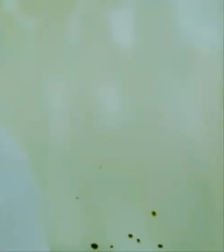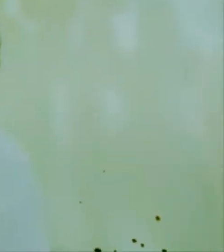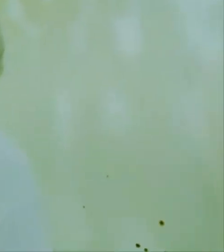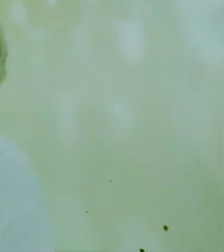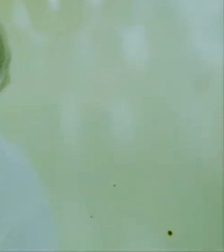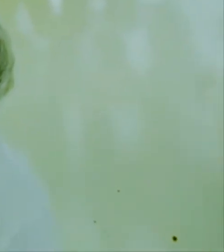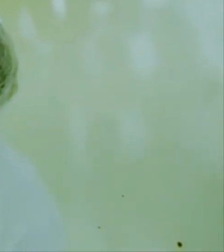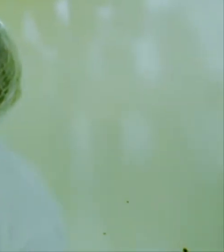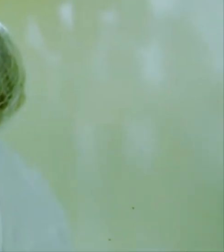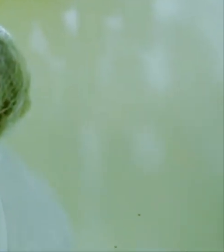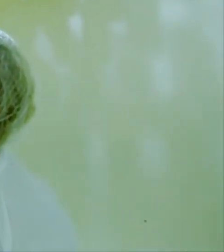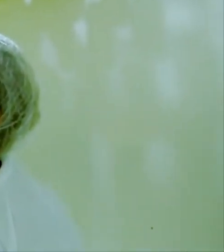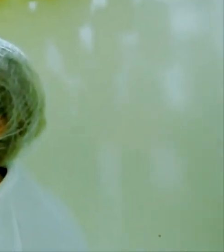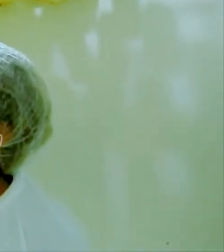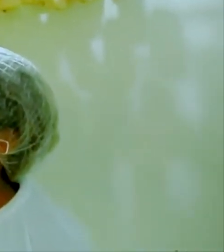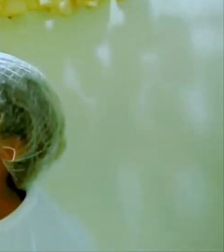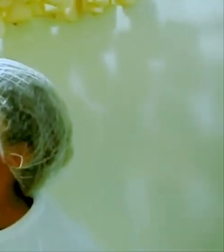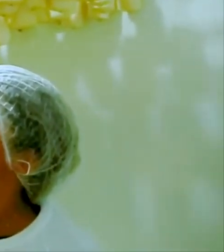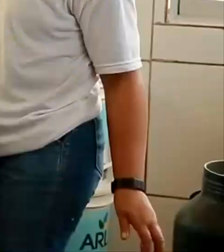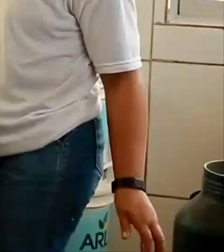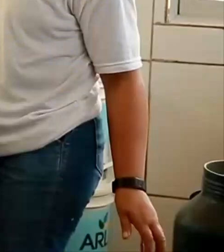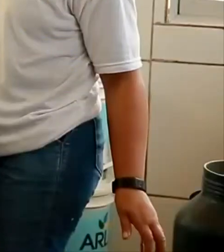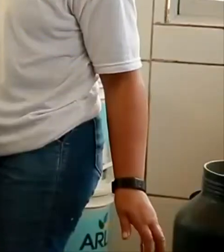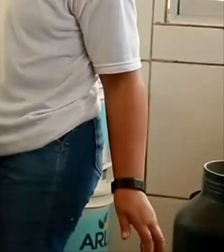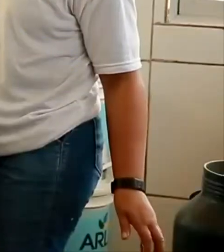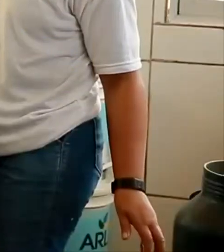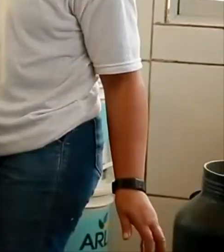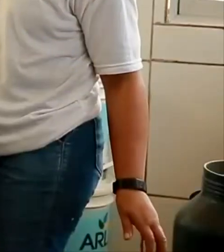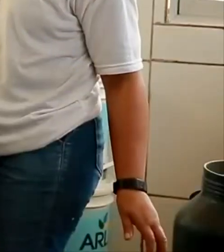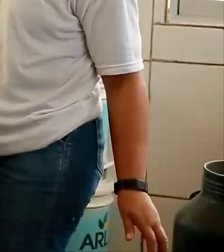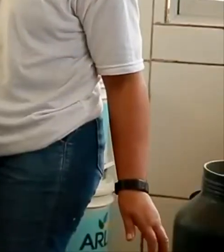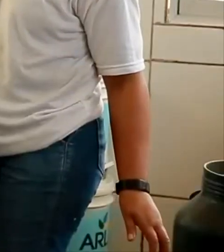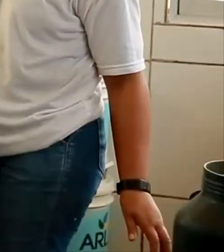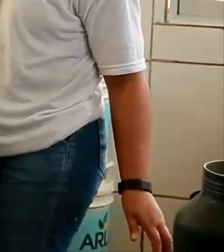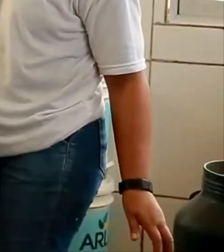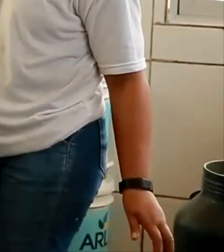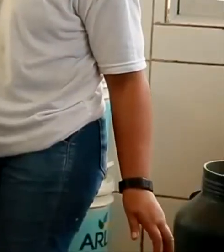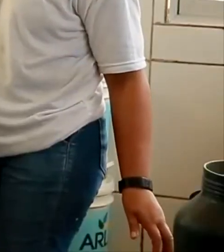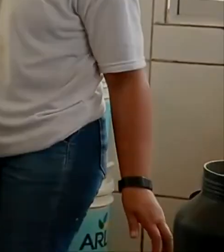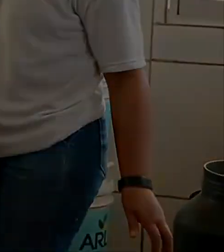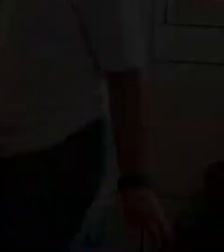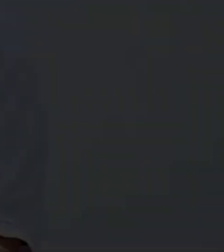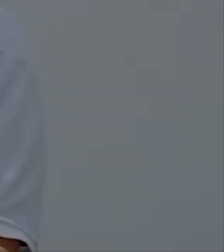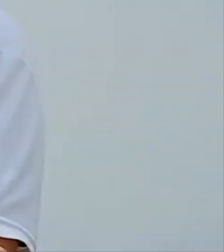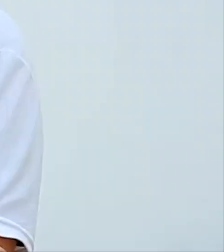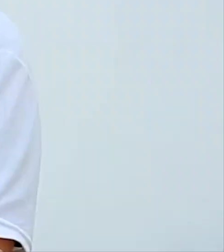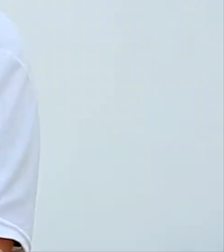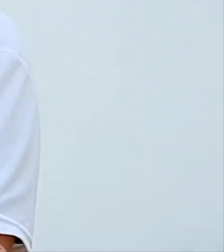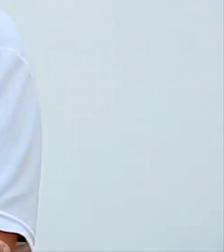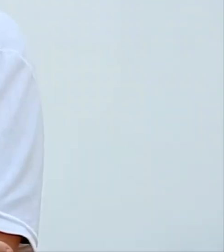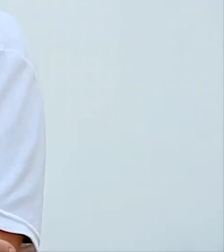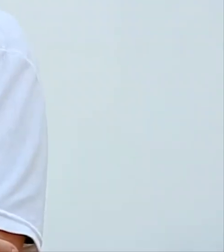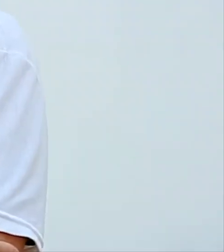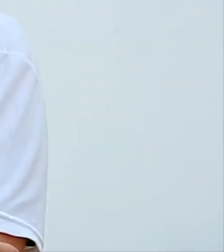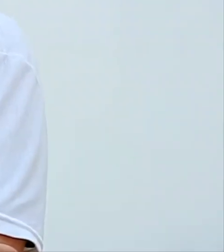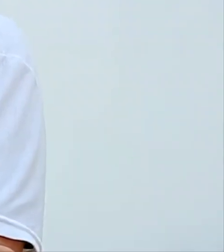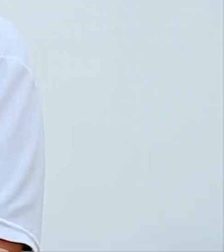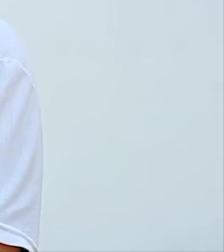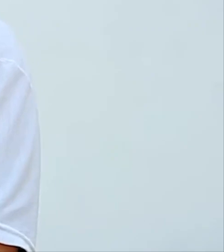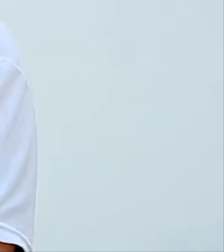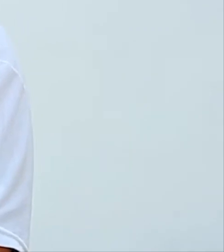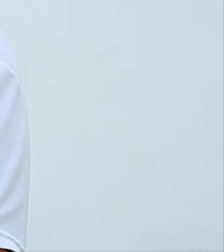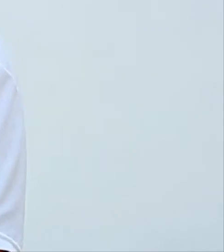queijos. Para se fazer 1 quilo de queijo, será preciso quantos litros de leite? 10 litros faz 1 quilo de